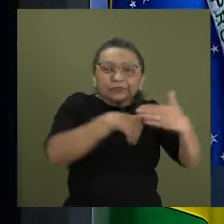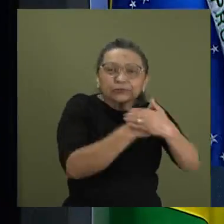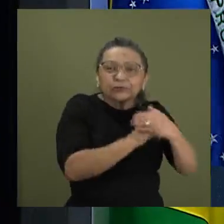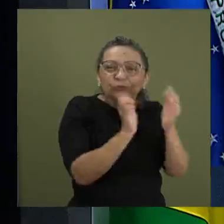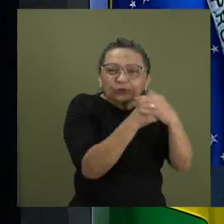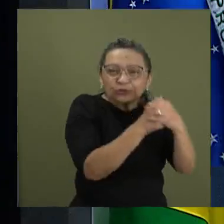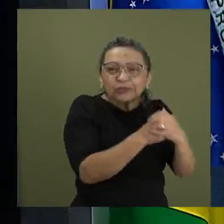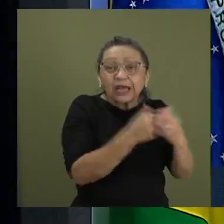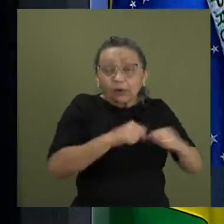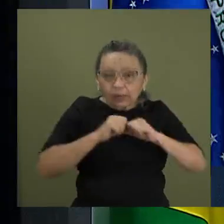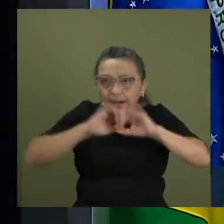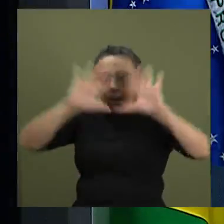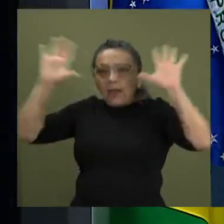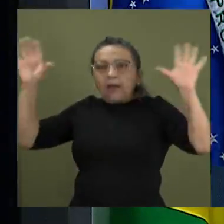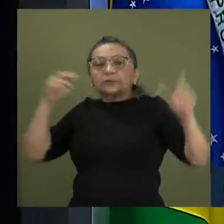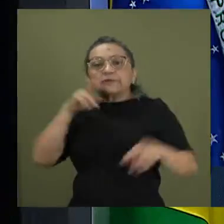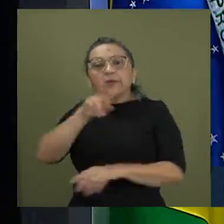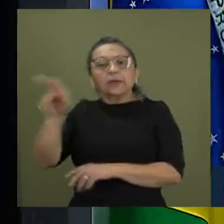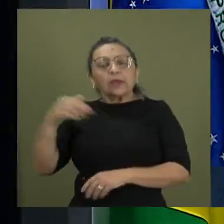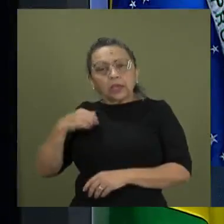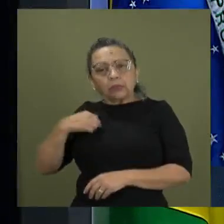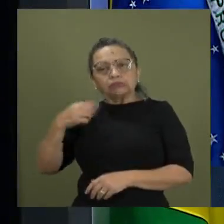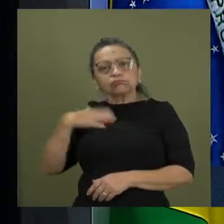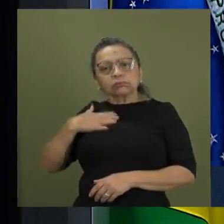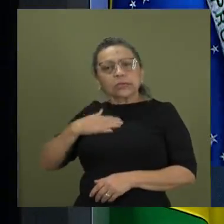área do esporte.